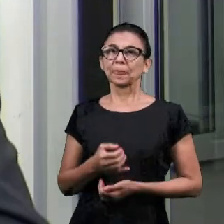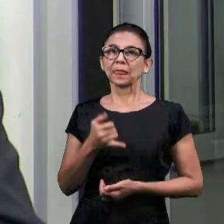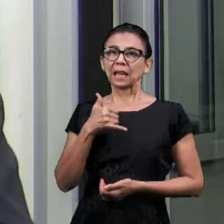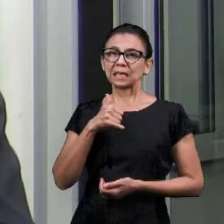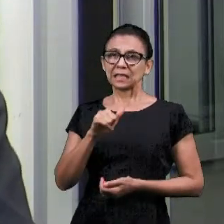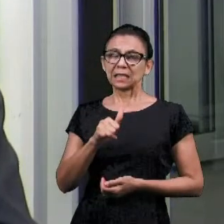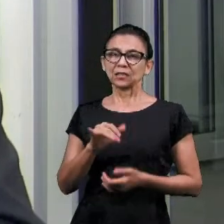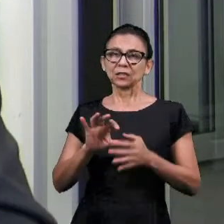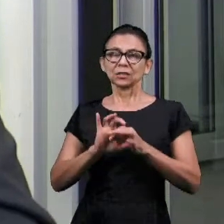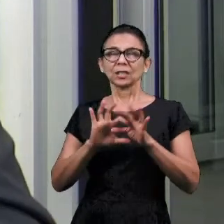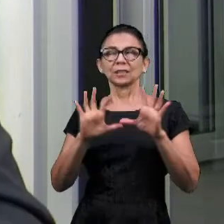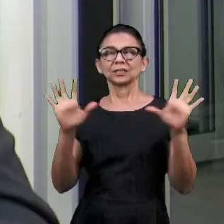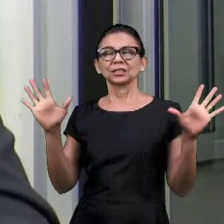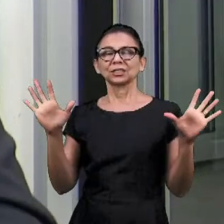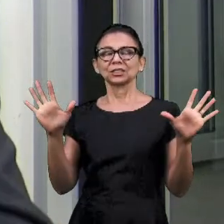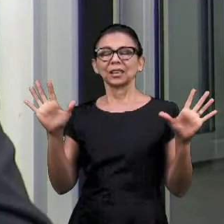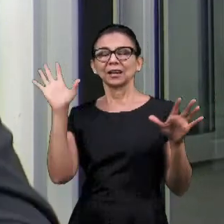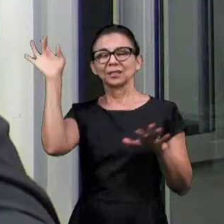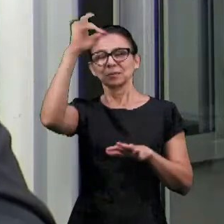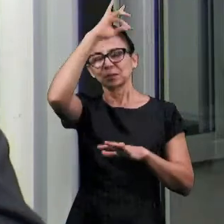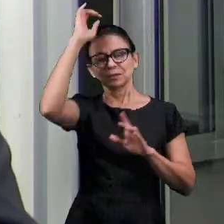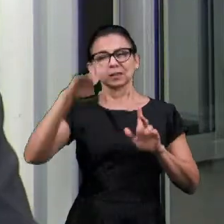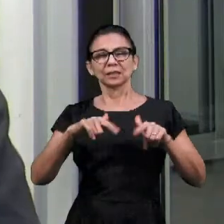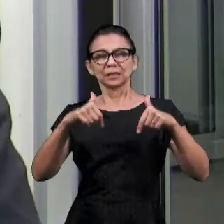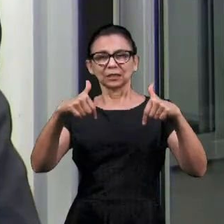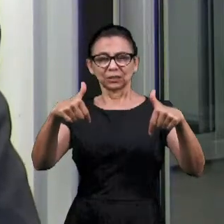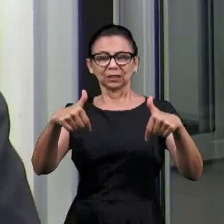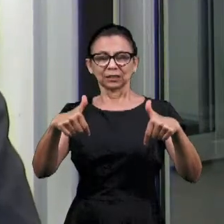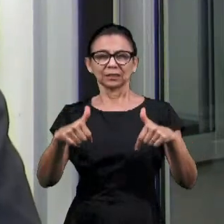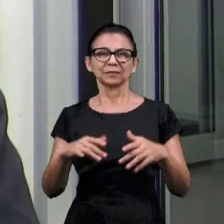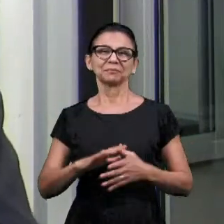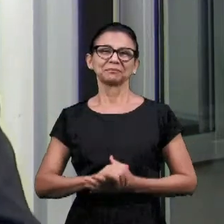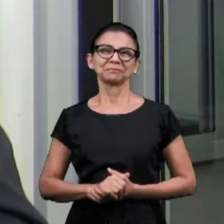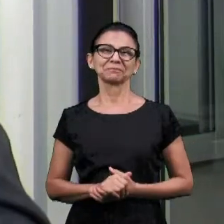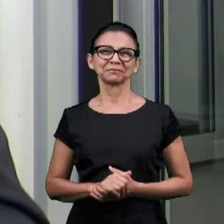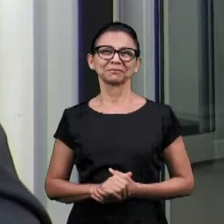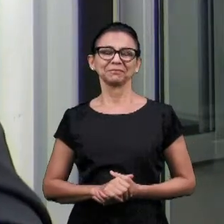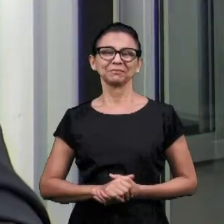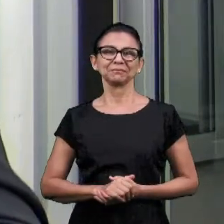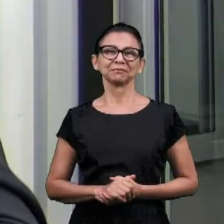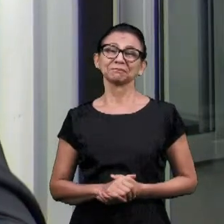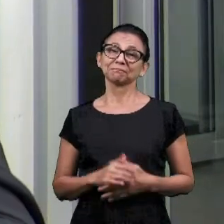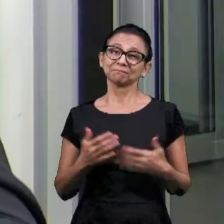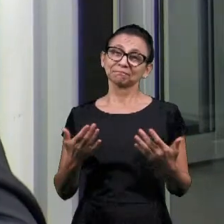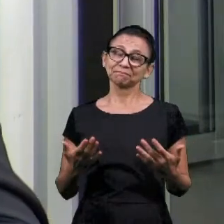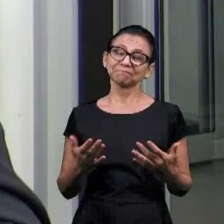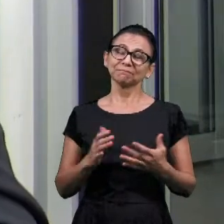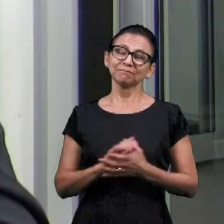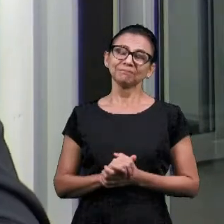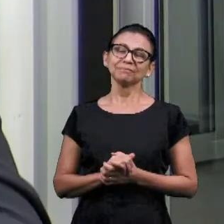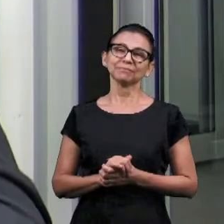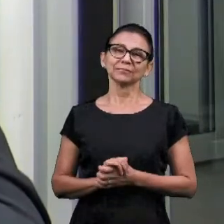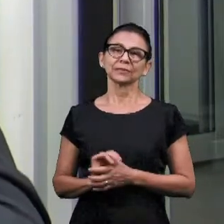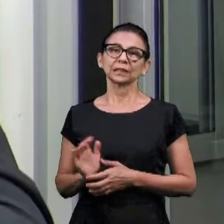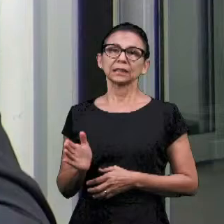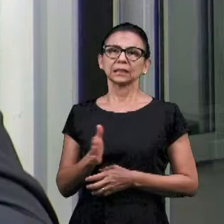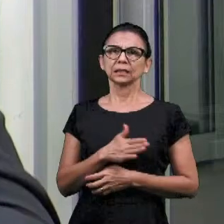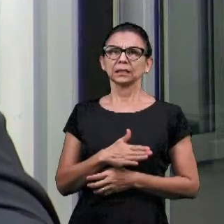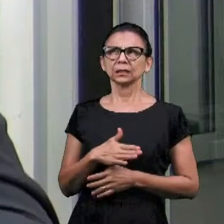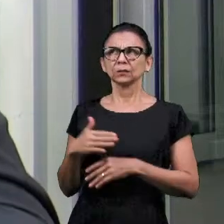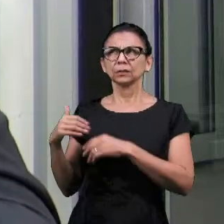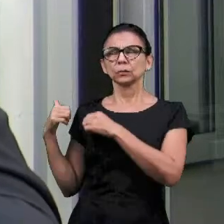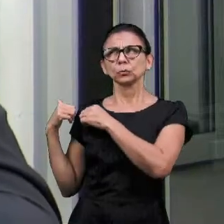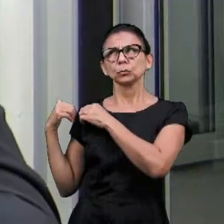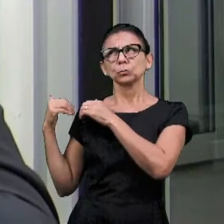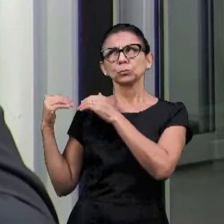está muito bom, né? Deixar o Espírito Santo fazer o que ele quer fazer, já está muito bom. Então essa foi a minha experiência, assim, inicial, né?